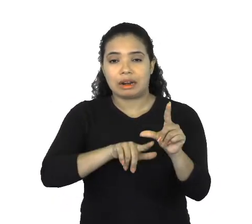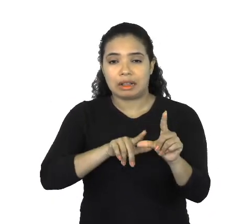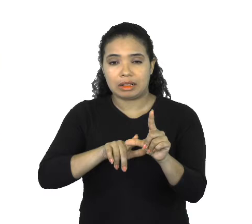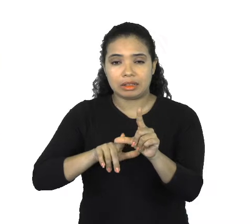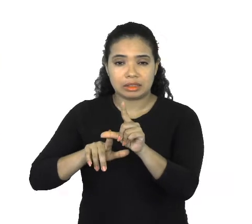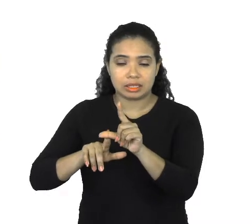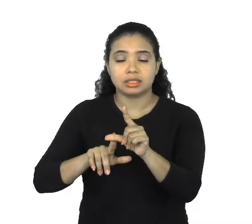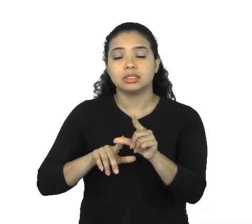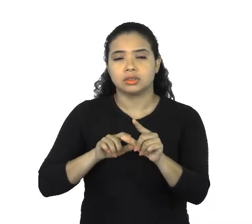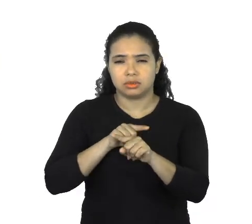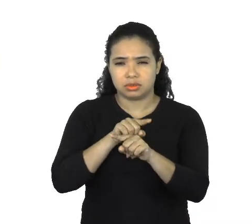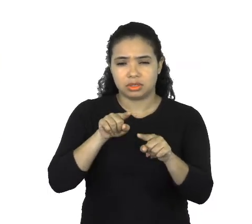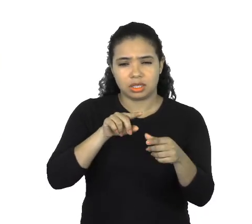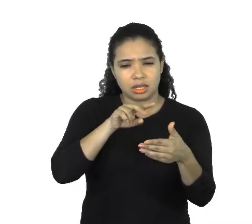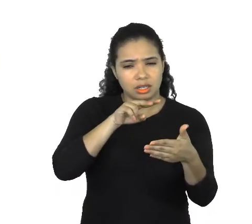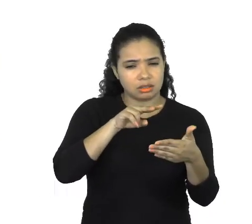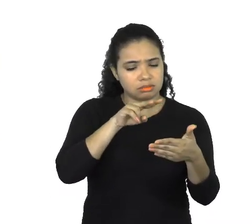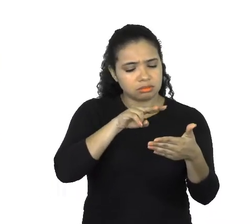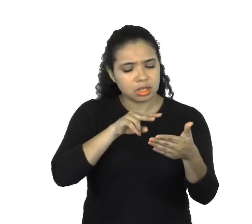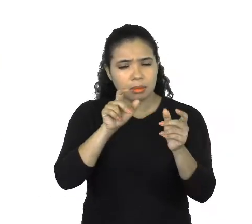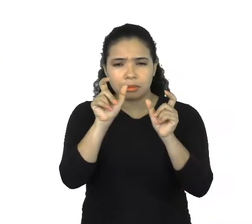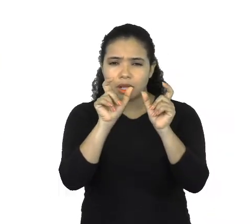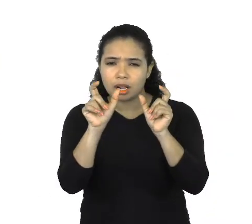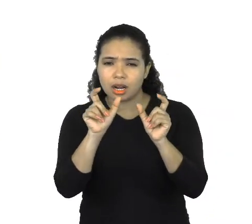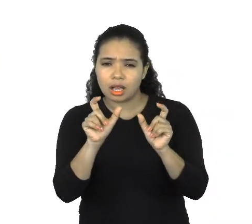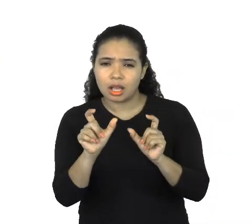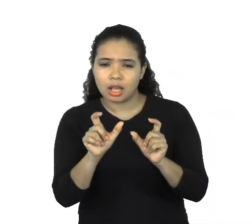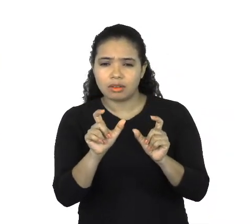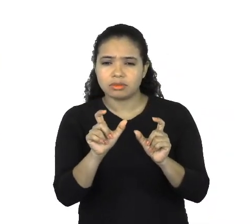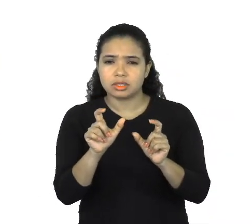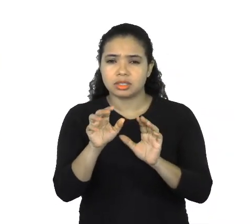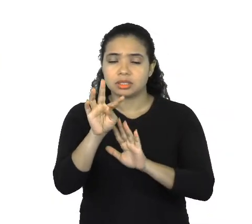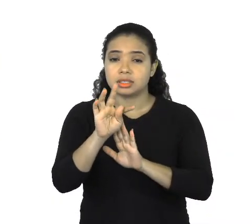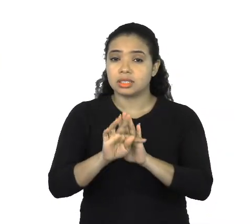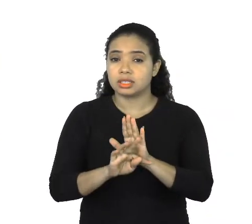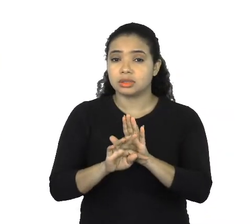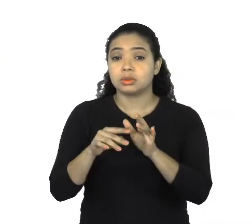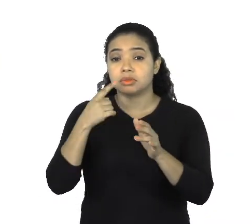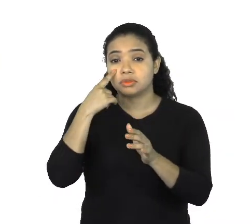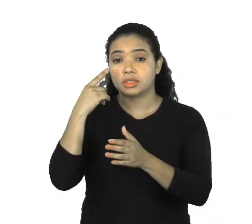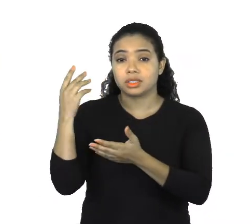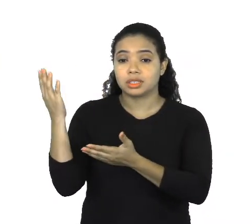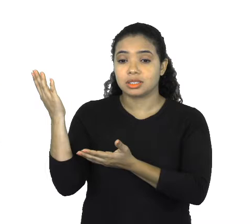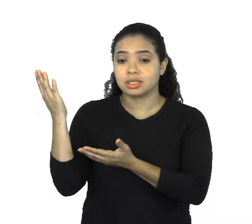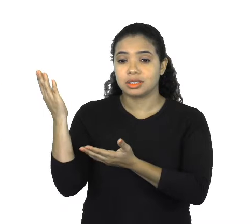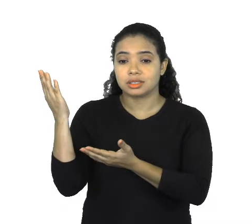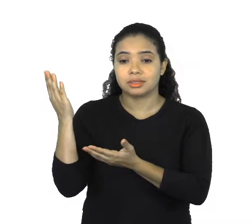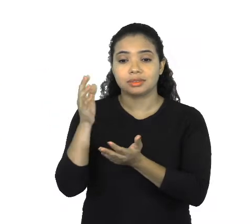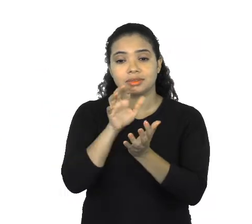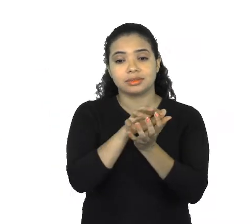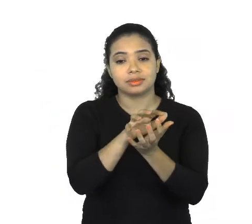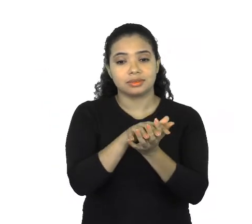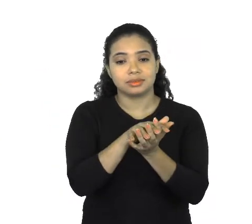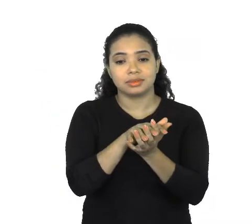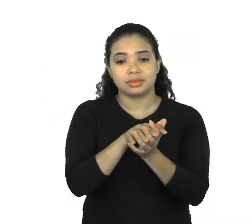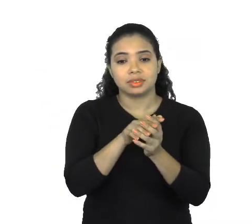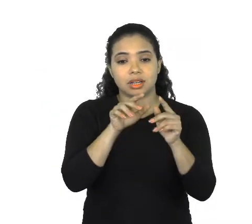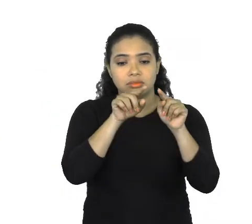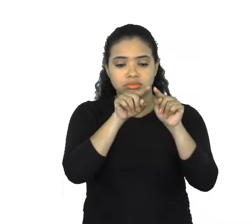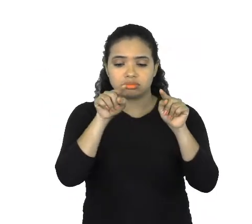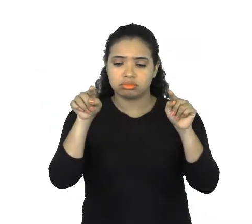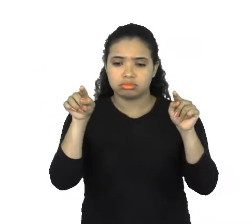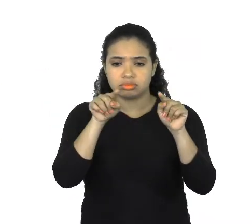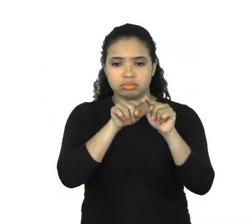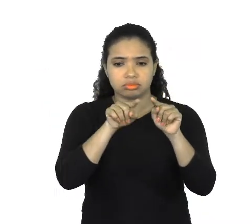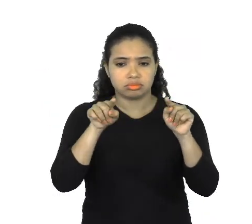ler? Quais as palavras que estão formando o texto? Olha só no primeiro verso, segundo, não dá para ver os versos